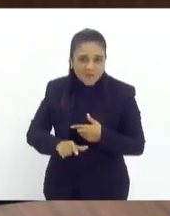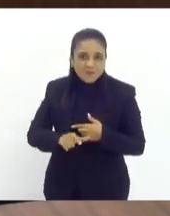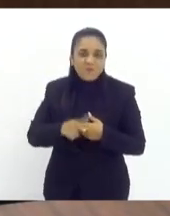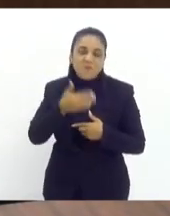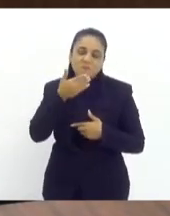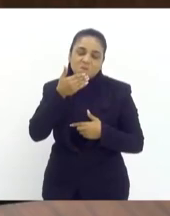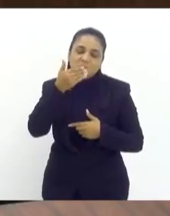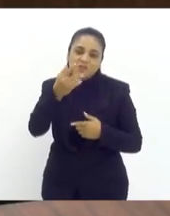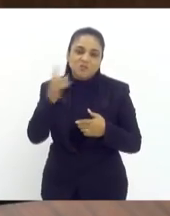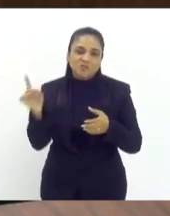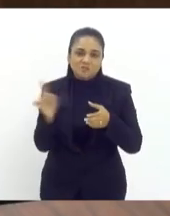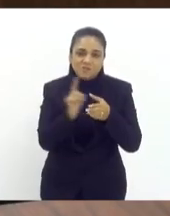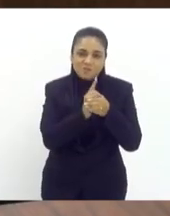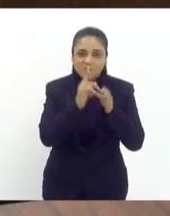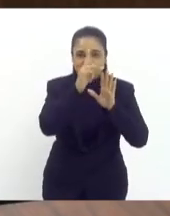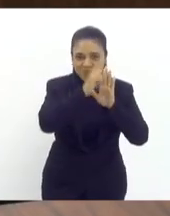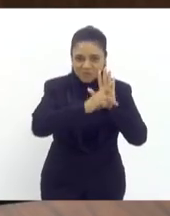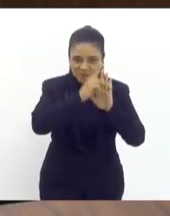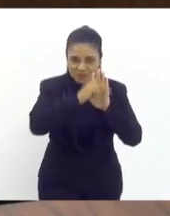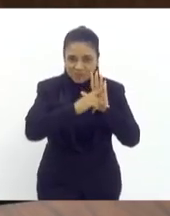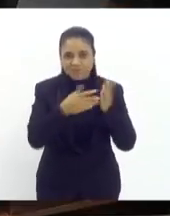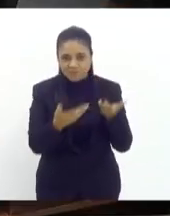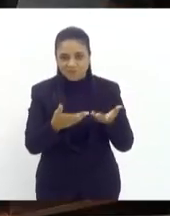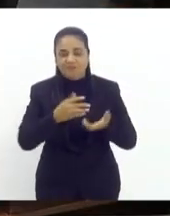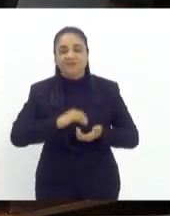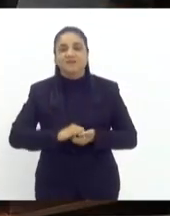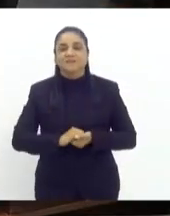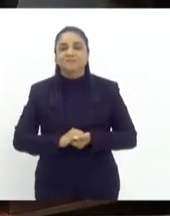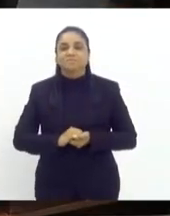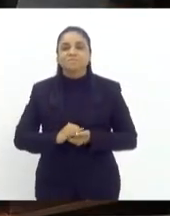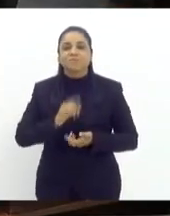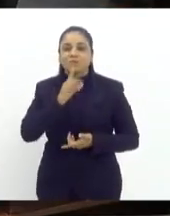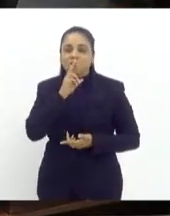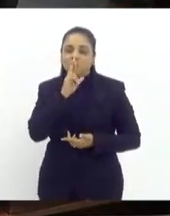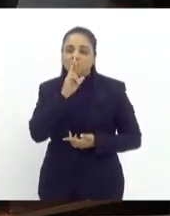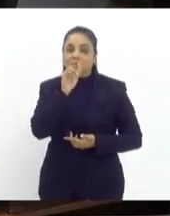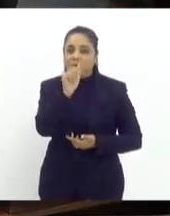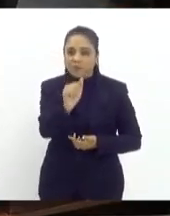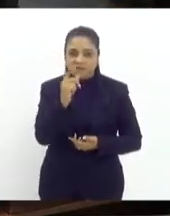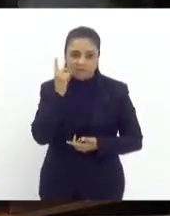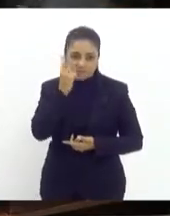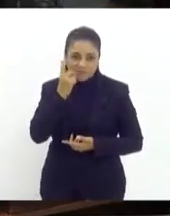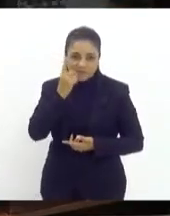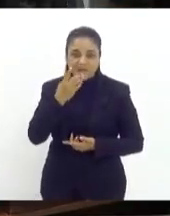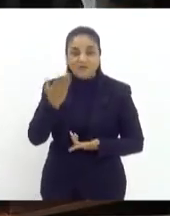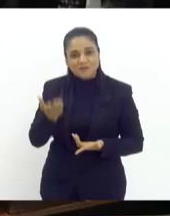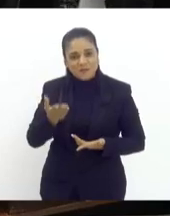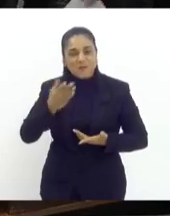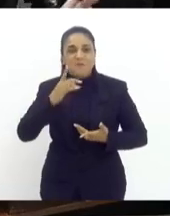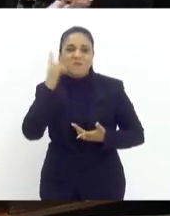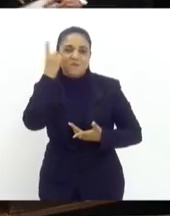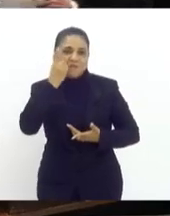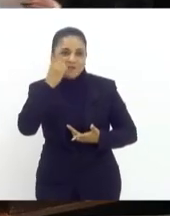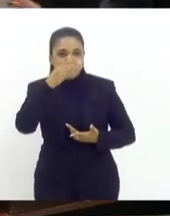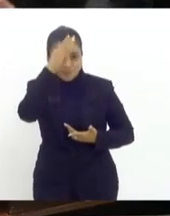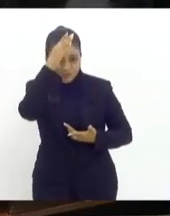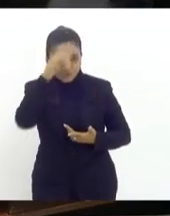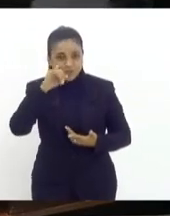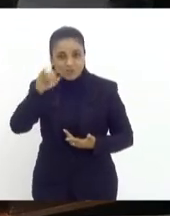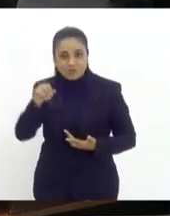a coautoria desse projeto Deputado Rodrigo Amorim muito feliz que